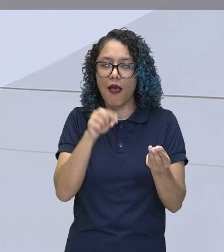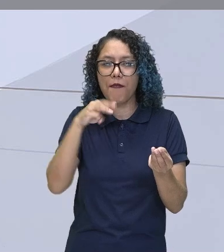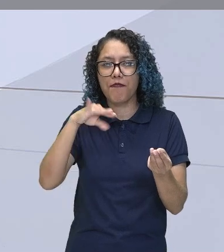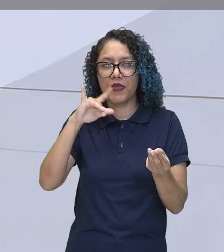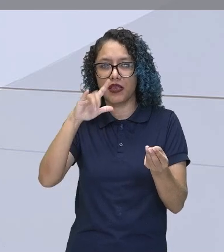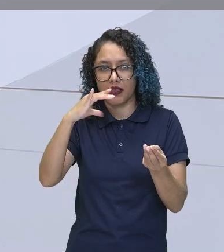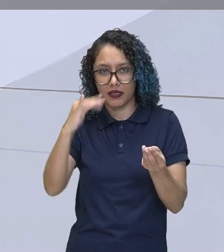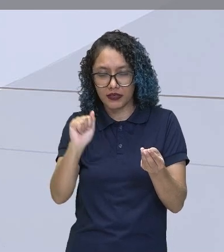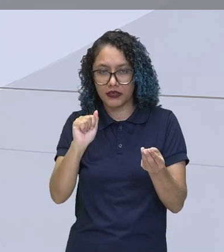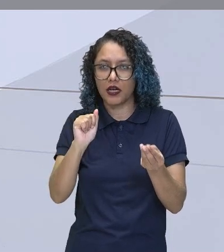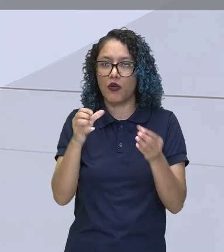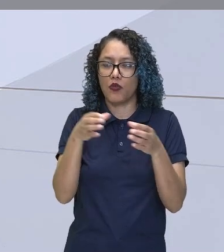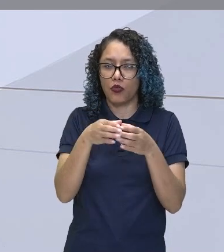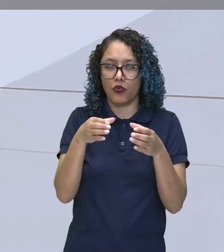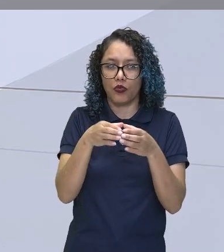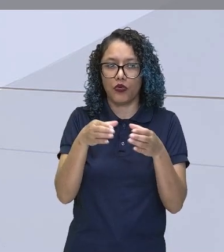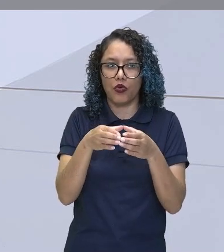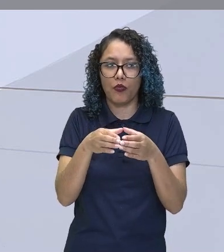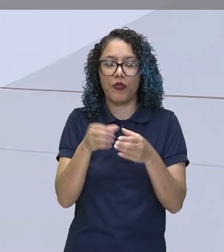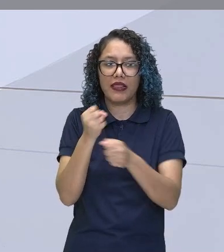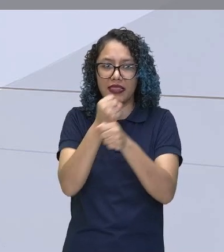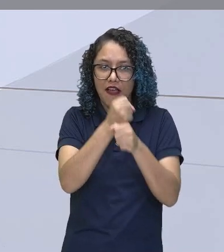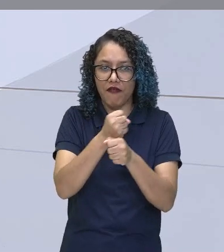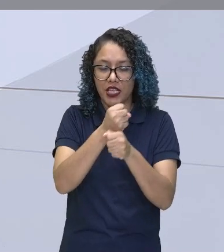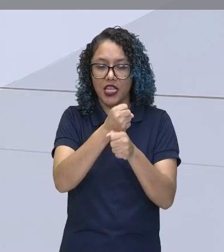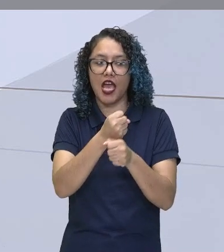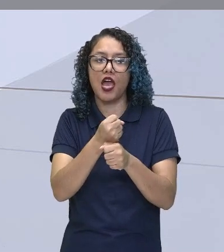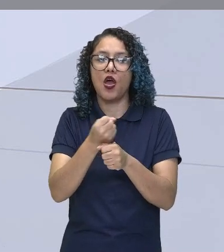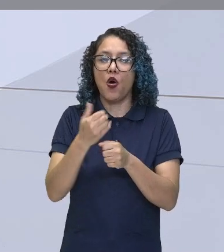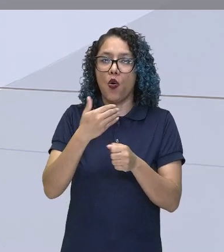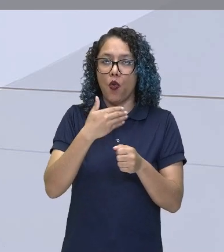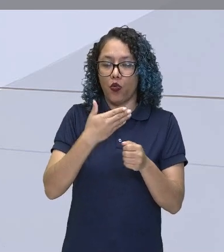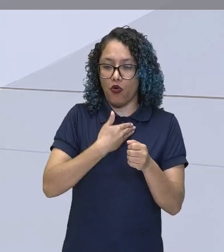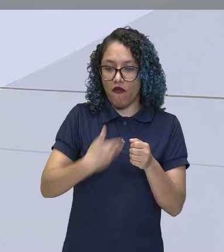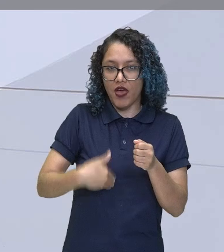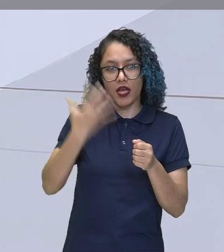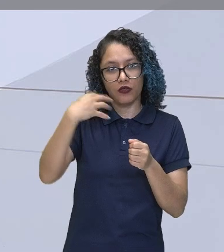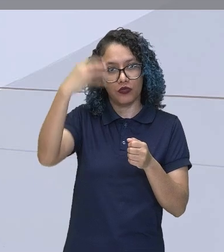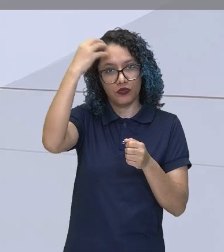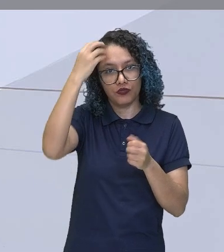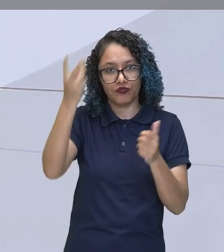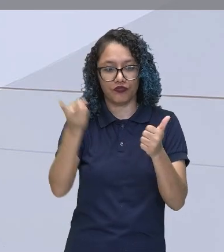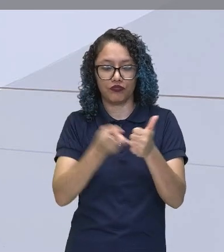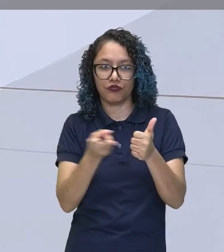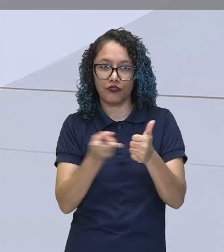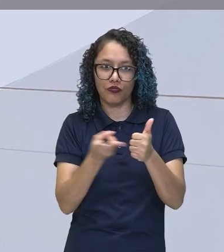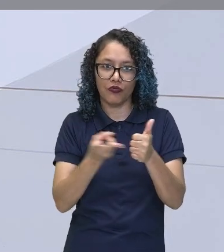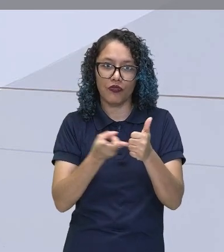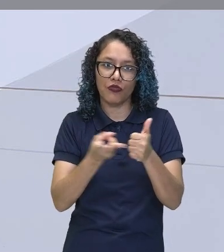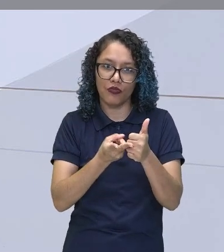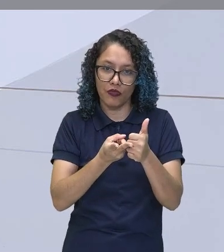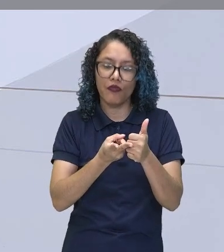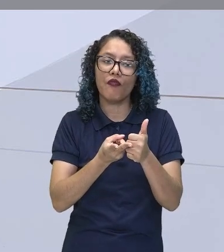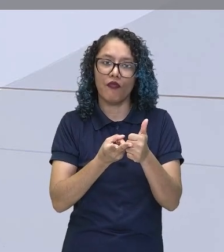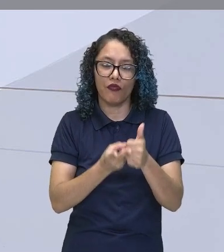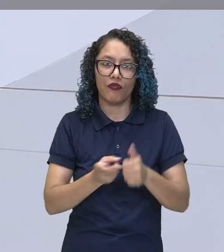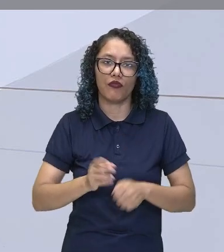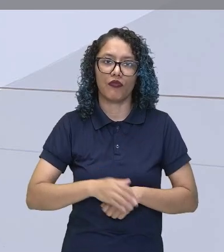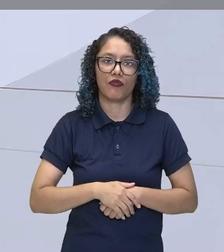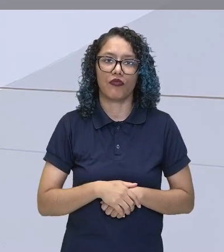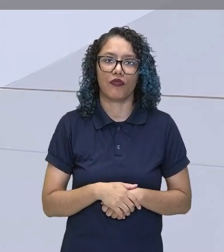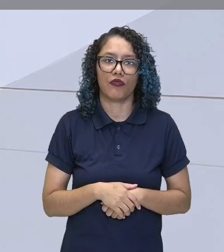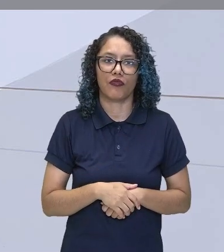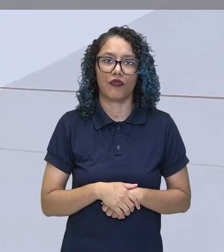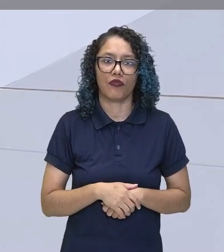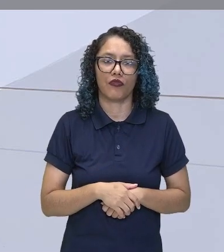que defendiam aí, né, a regência. Então, esses coronéis eram patente dada pelo próprio Diogo